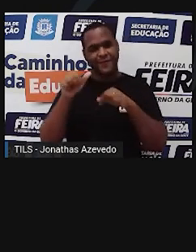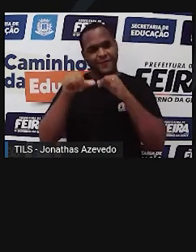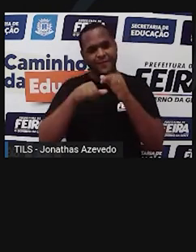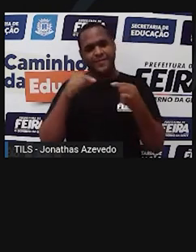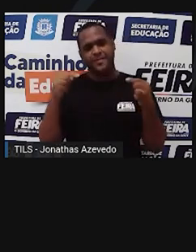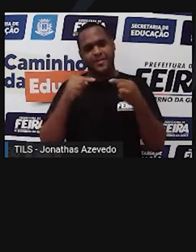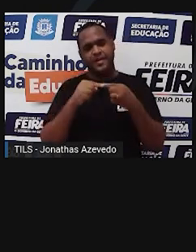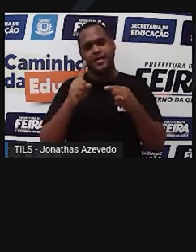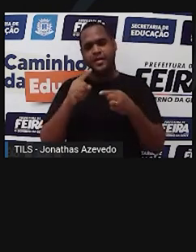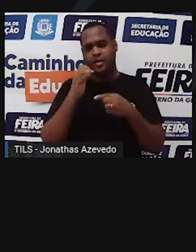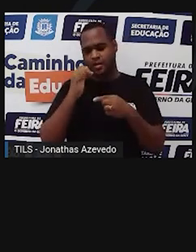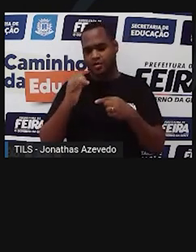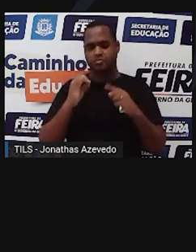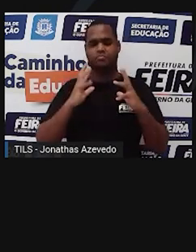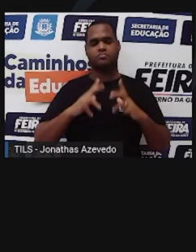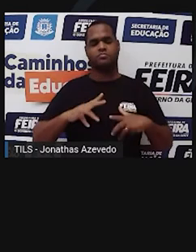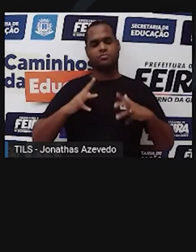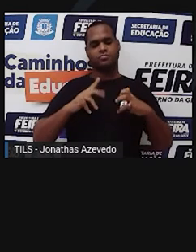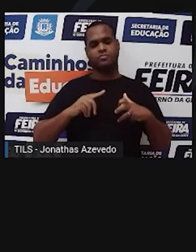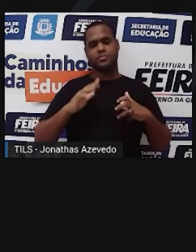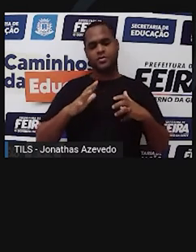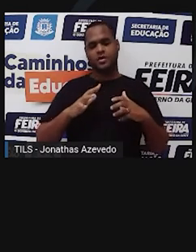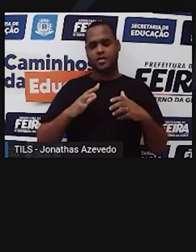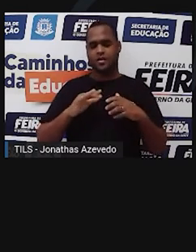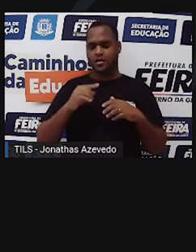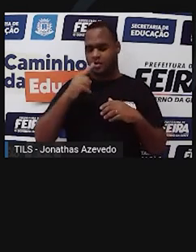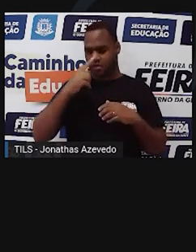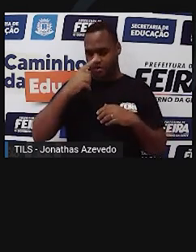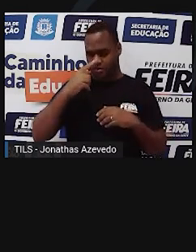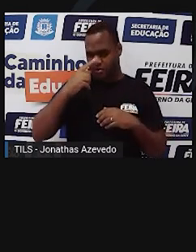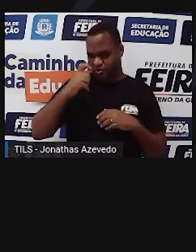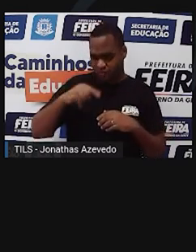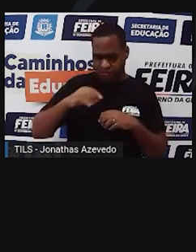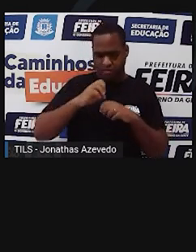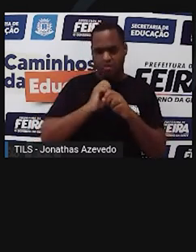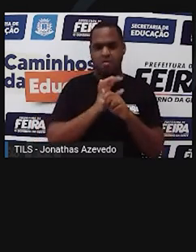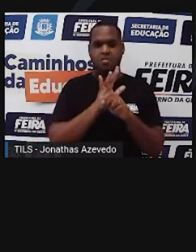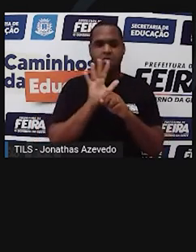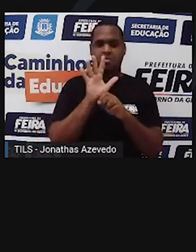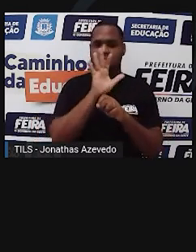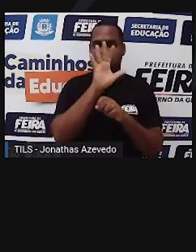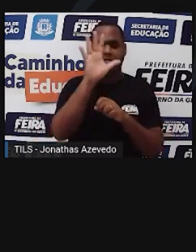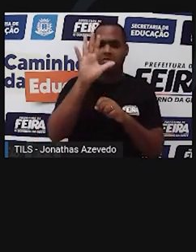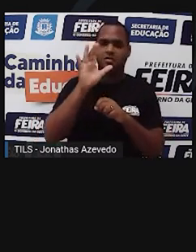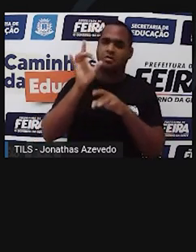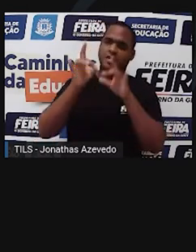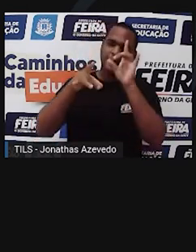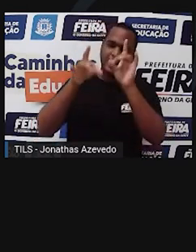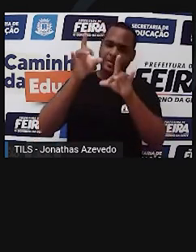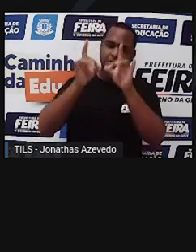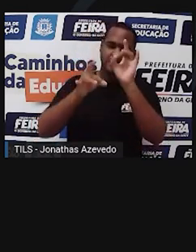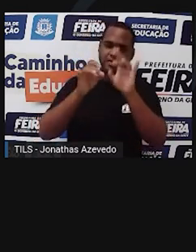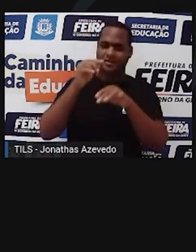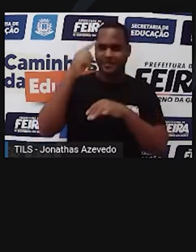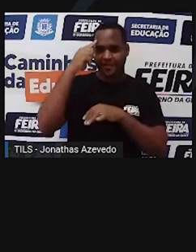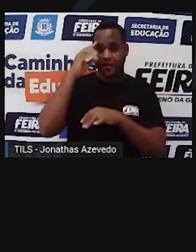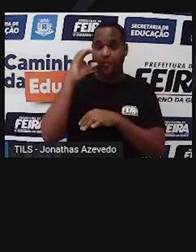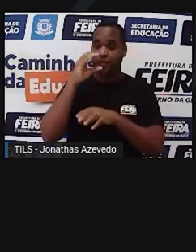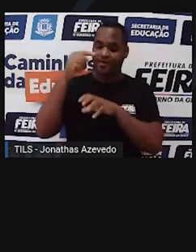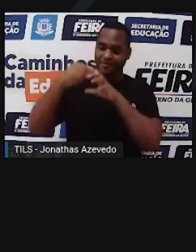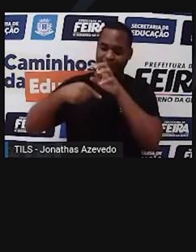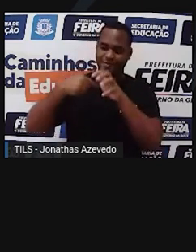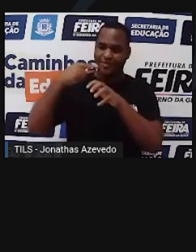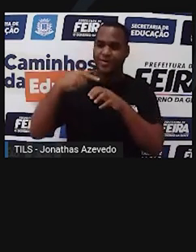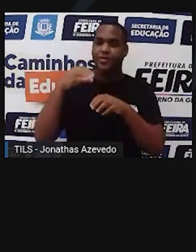ela é uma energia limpa, ou seja, não emite poluentes, e, com isso, contribui na luta contra o aquecimento global.